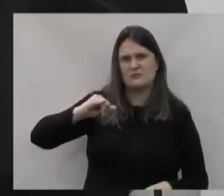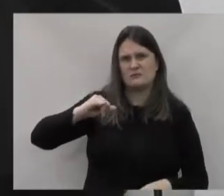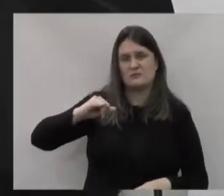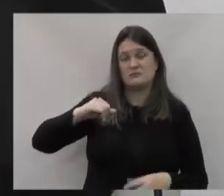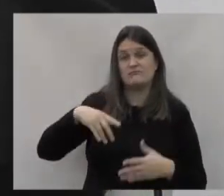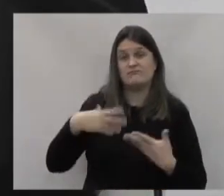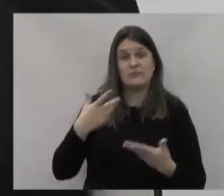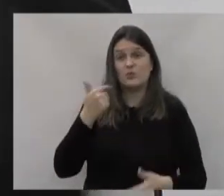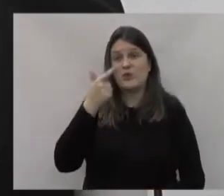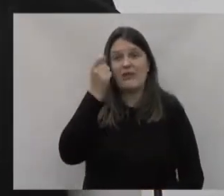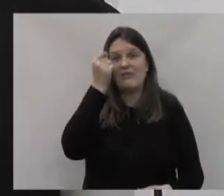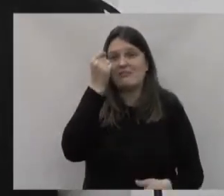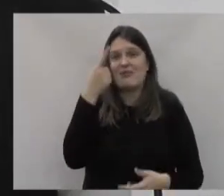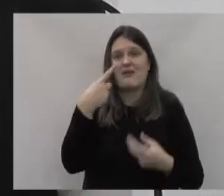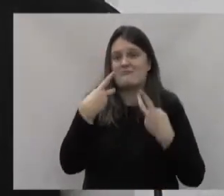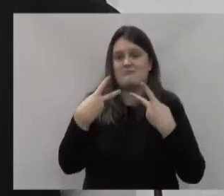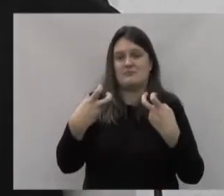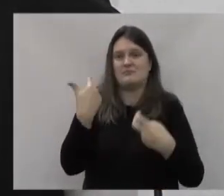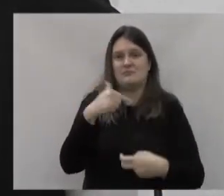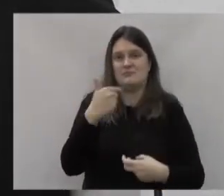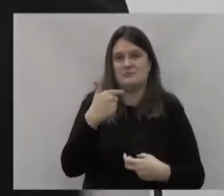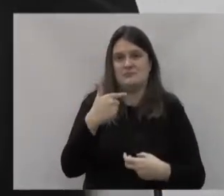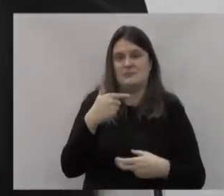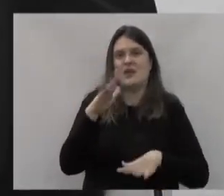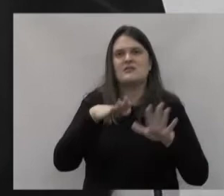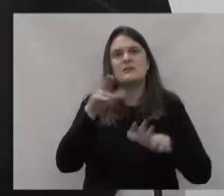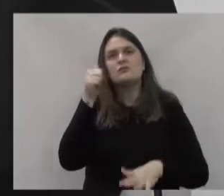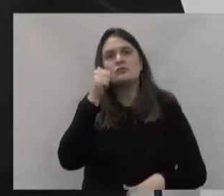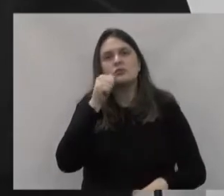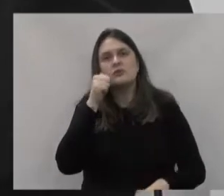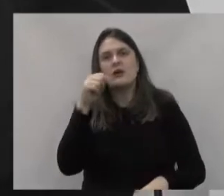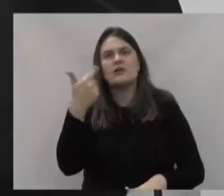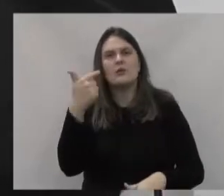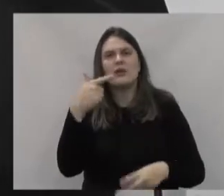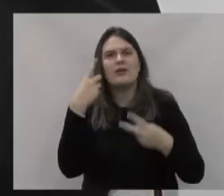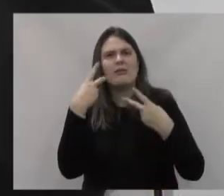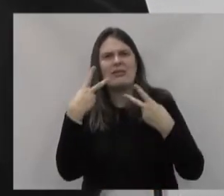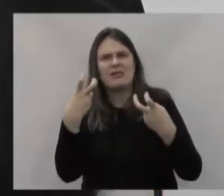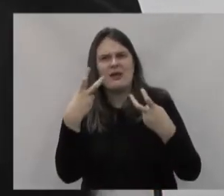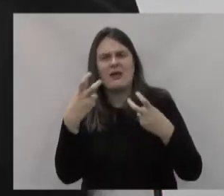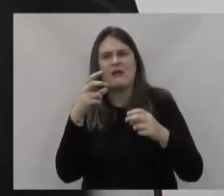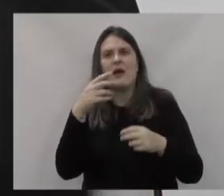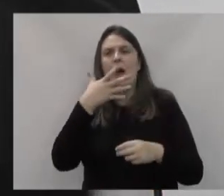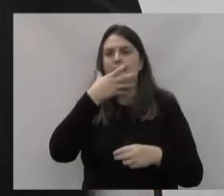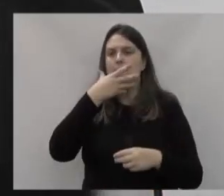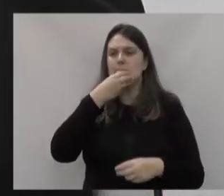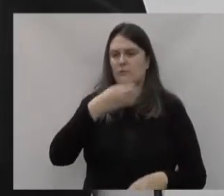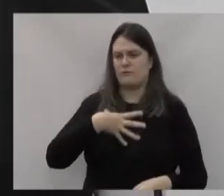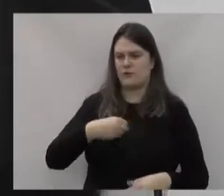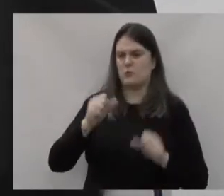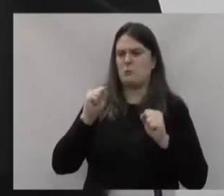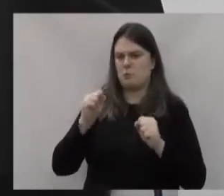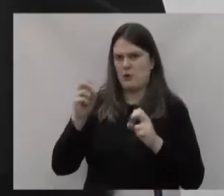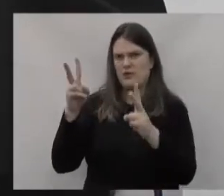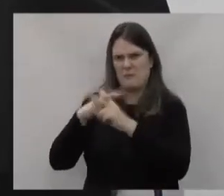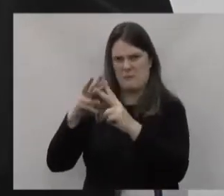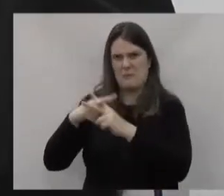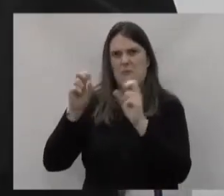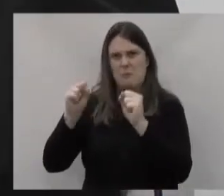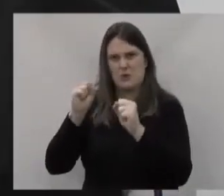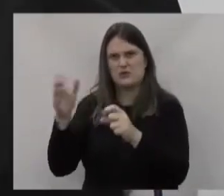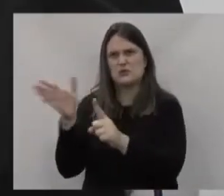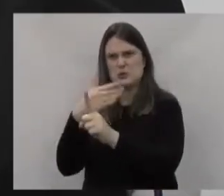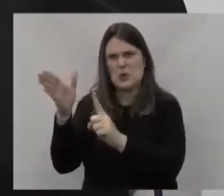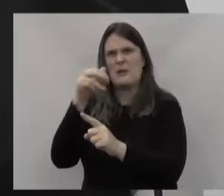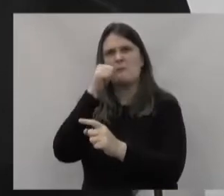E também aquelas que têm seus filhos não têm ideia que elas estão ensinando esse menino a ser também agressor. Ela está ensinando que pode